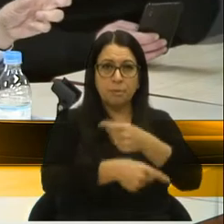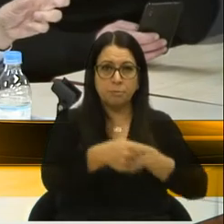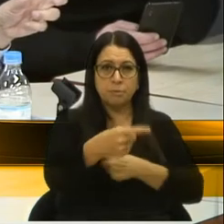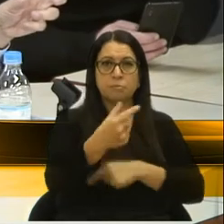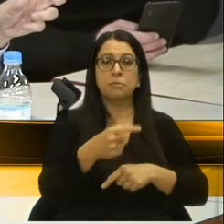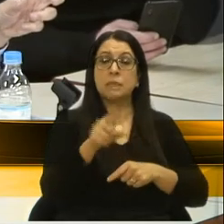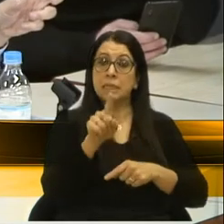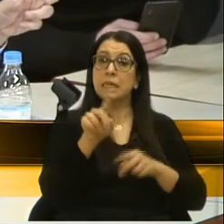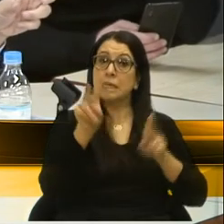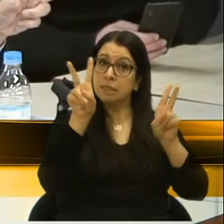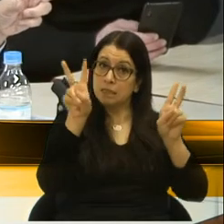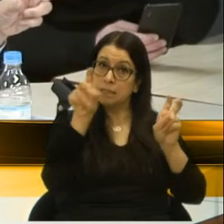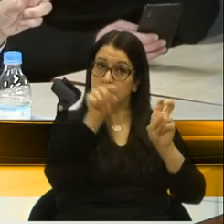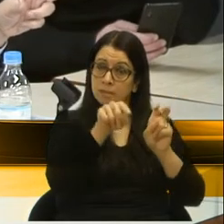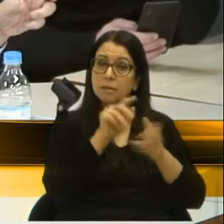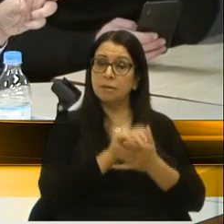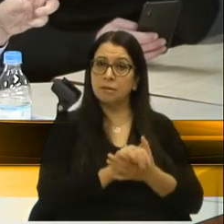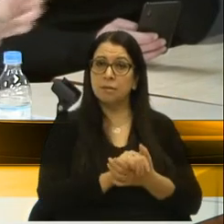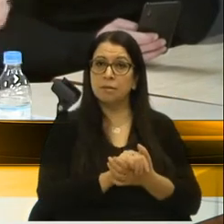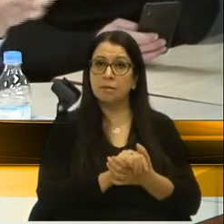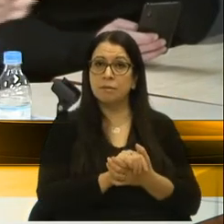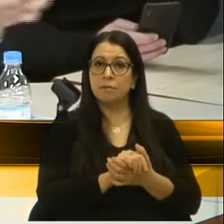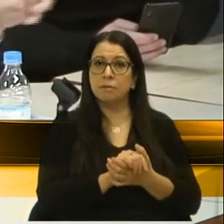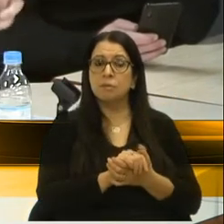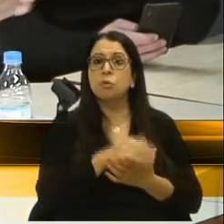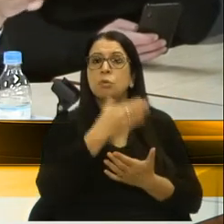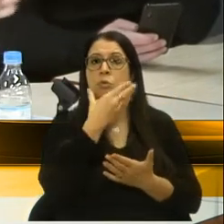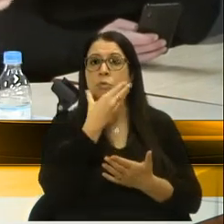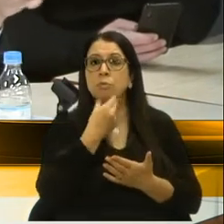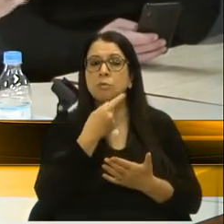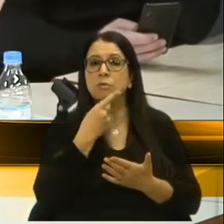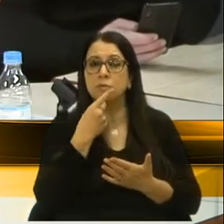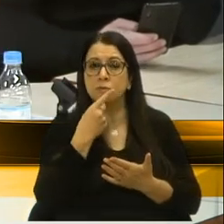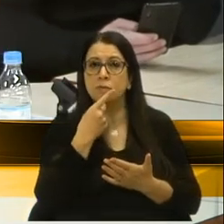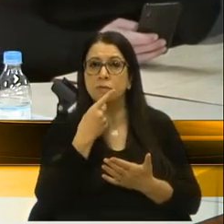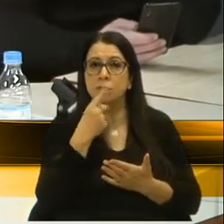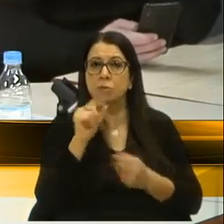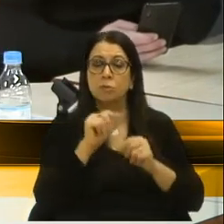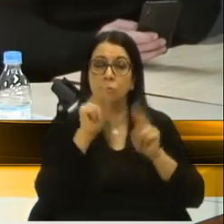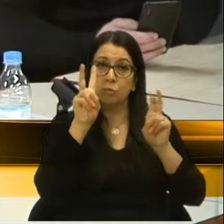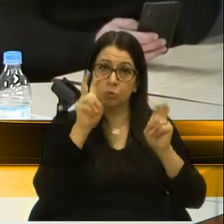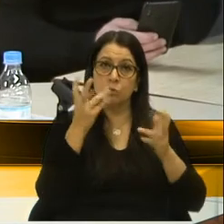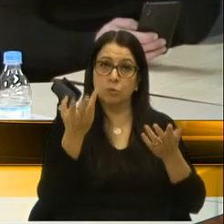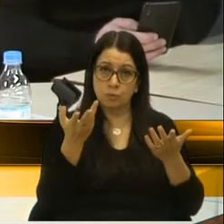nesse tema o rapaz que estava abordando o assunto, enfim,